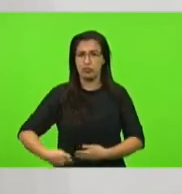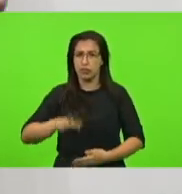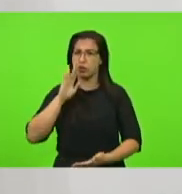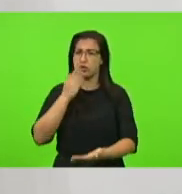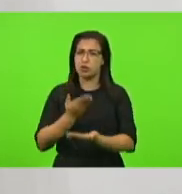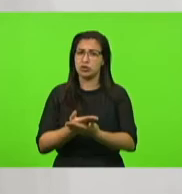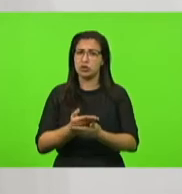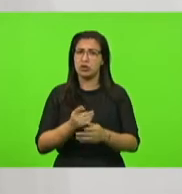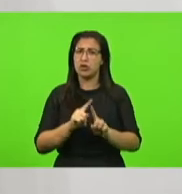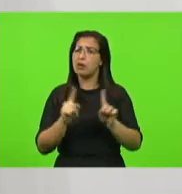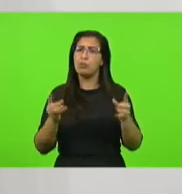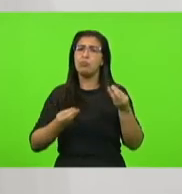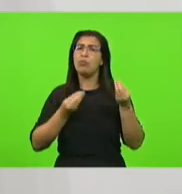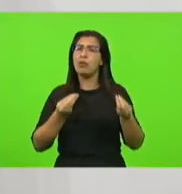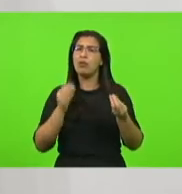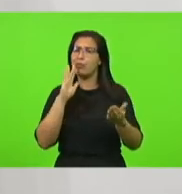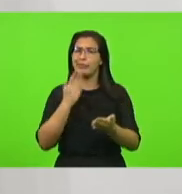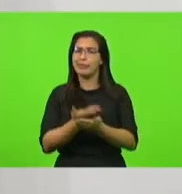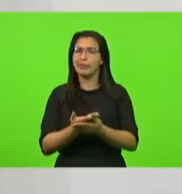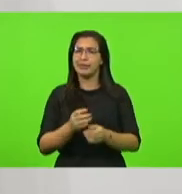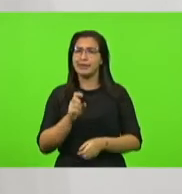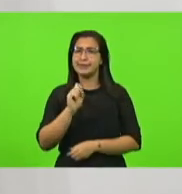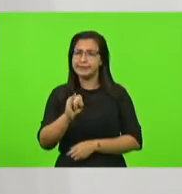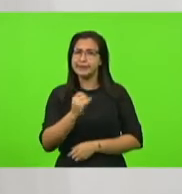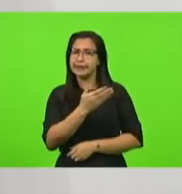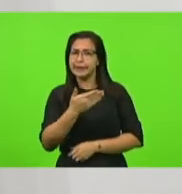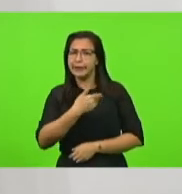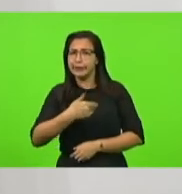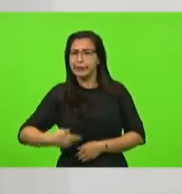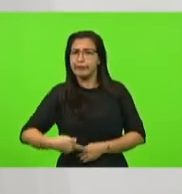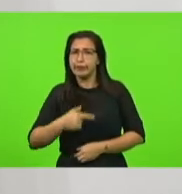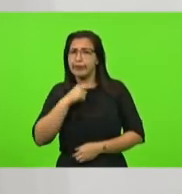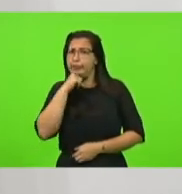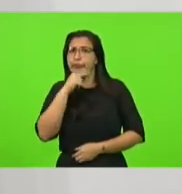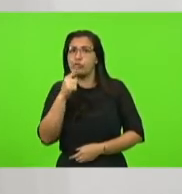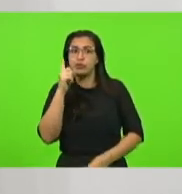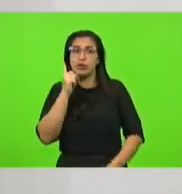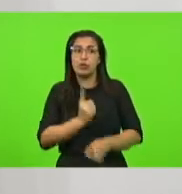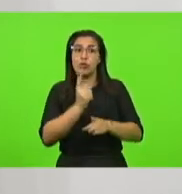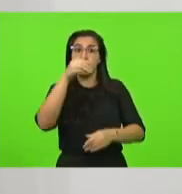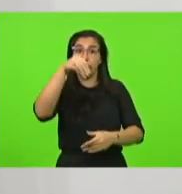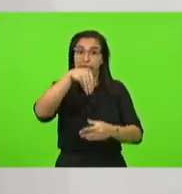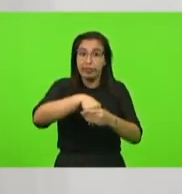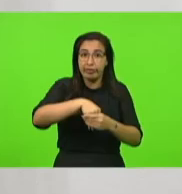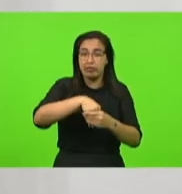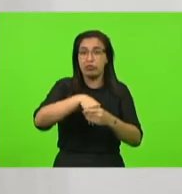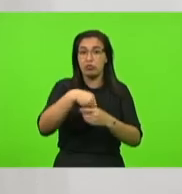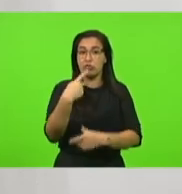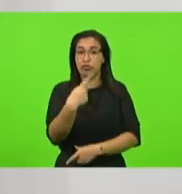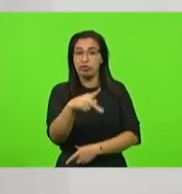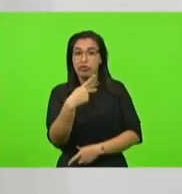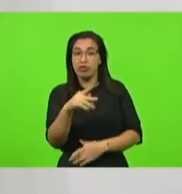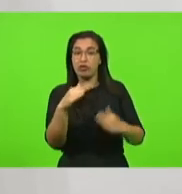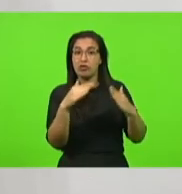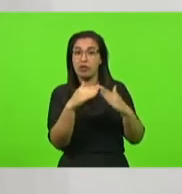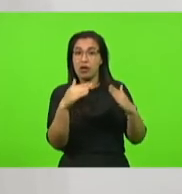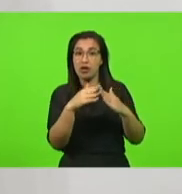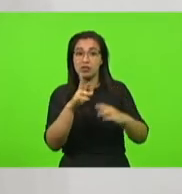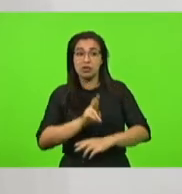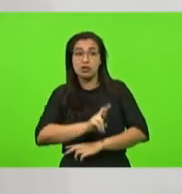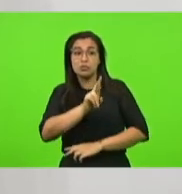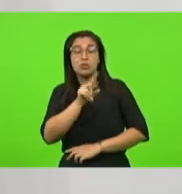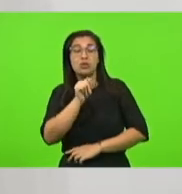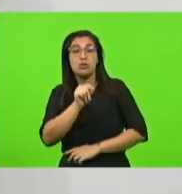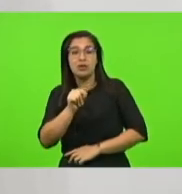como? Se o governo não consegue nem identificar dentro da sua própria casa os responsáveis, se nós temos um